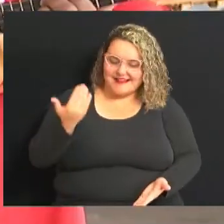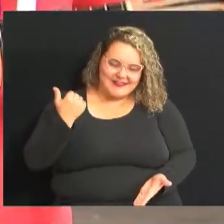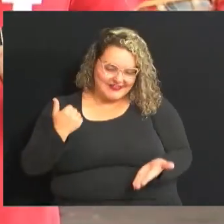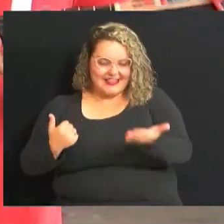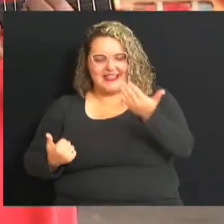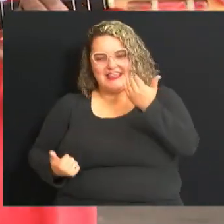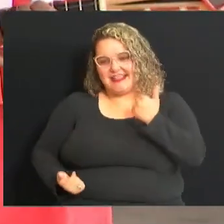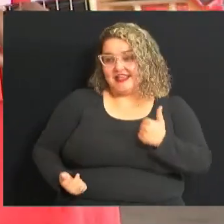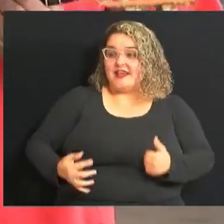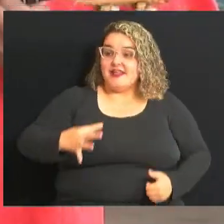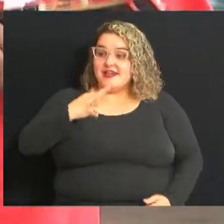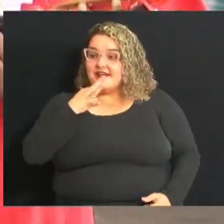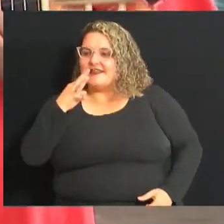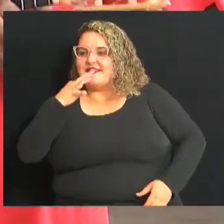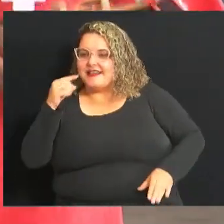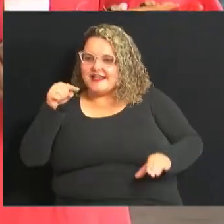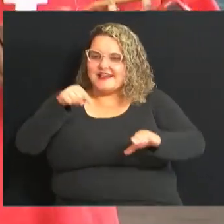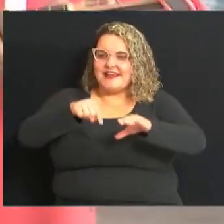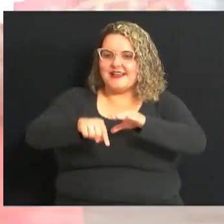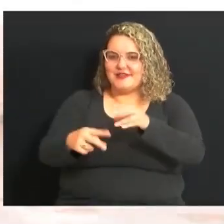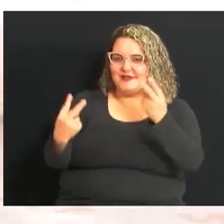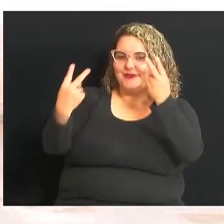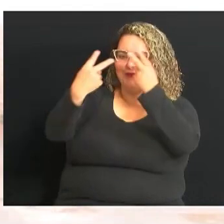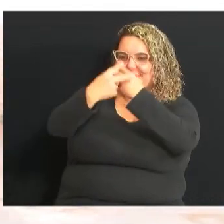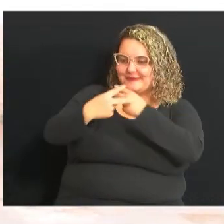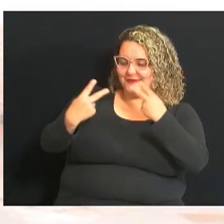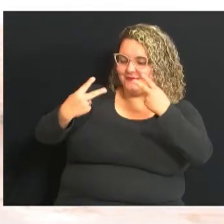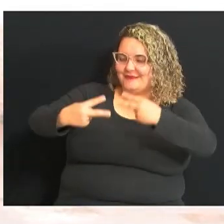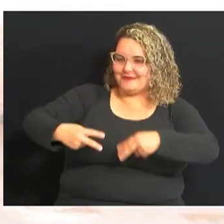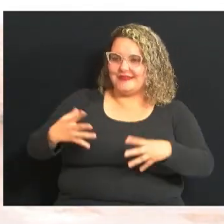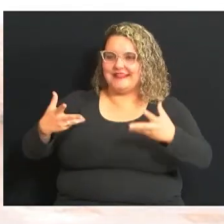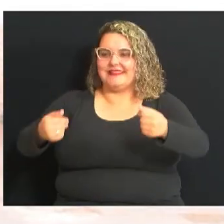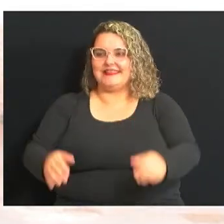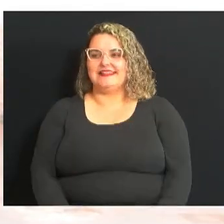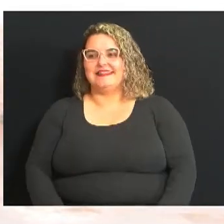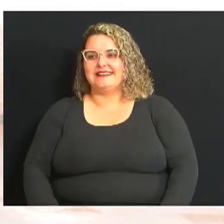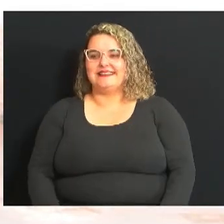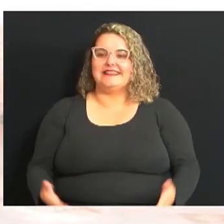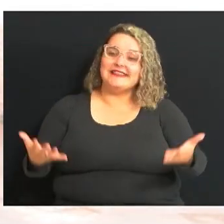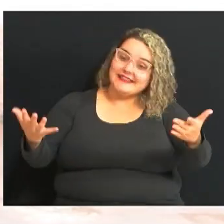Te conhecendo da cabeça aos pés. A minha história é um pouco